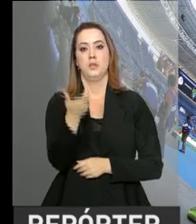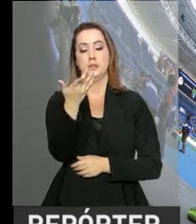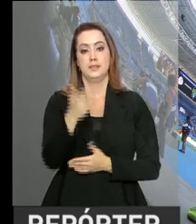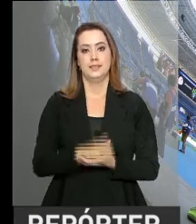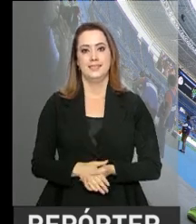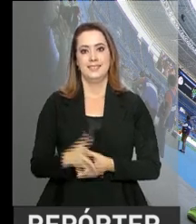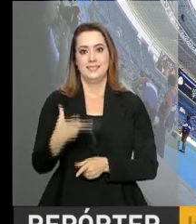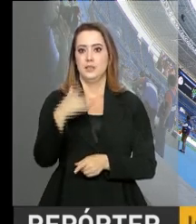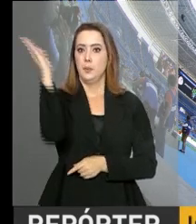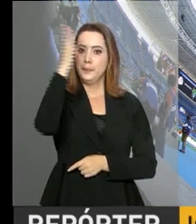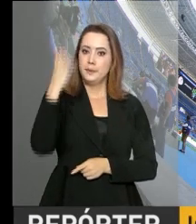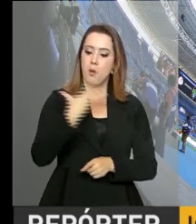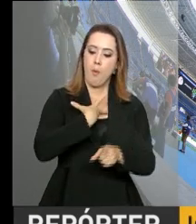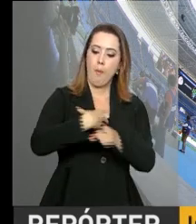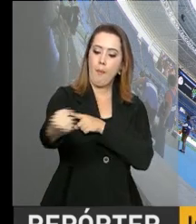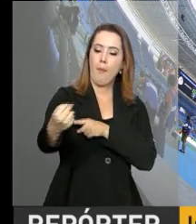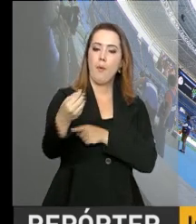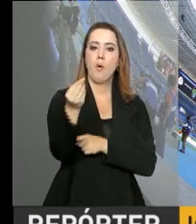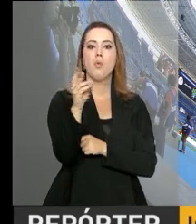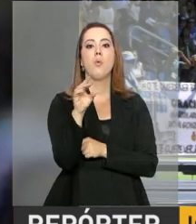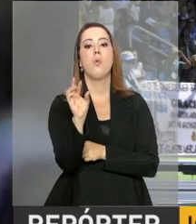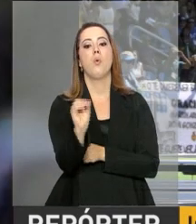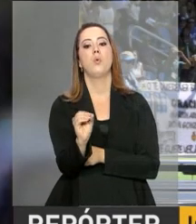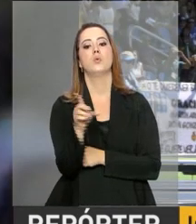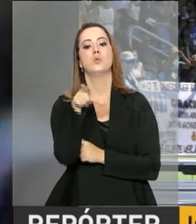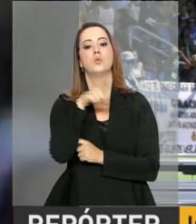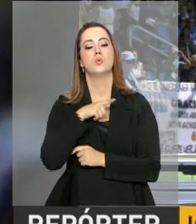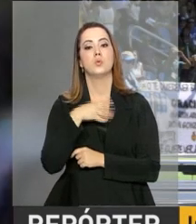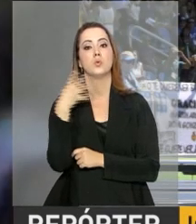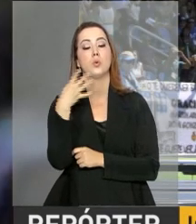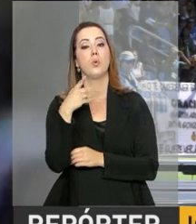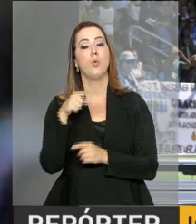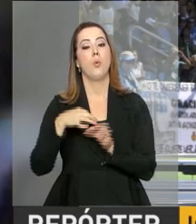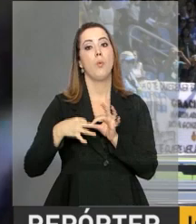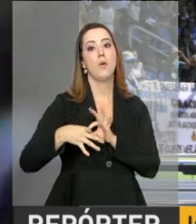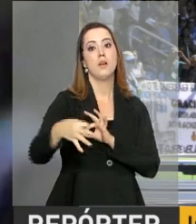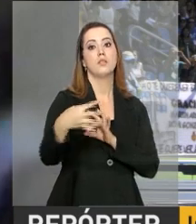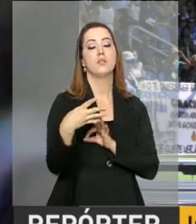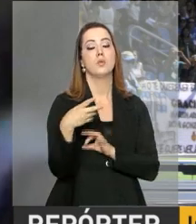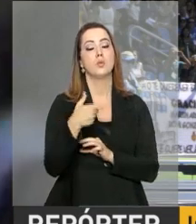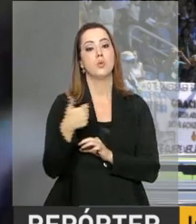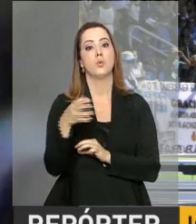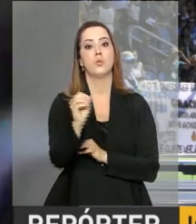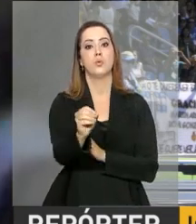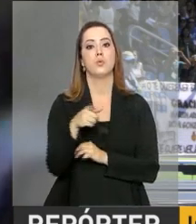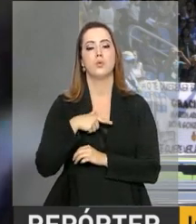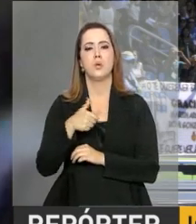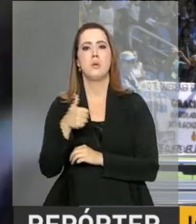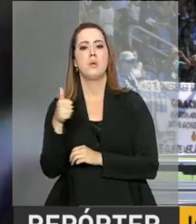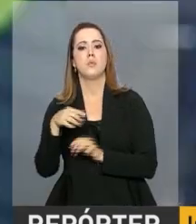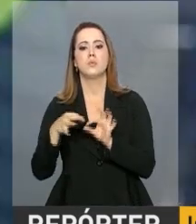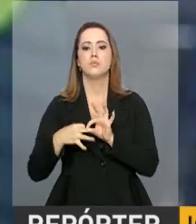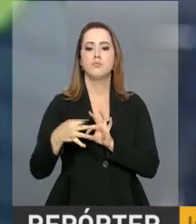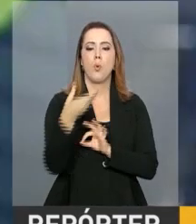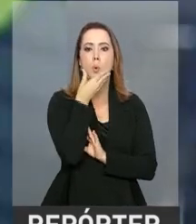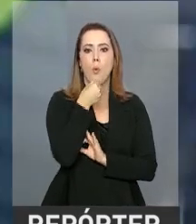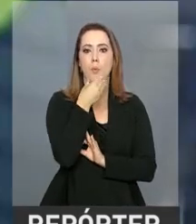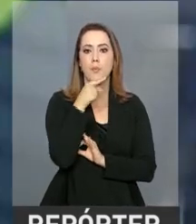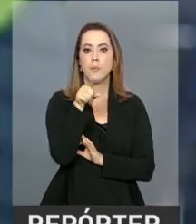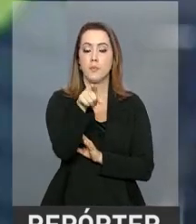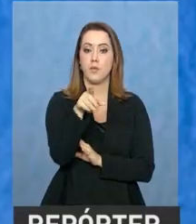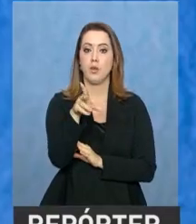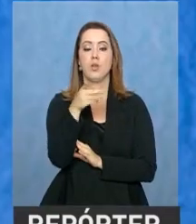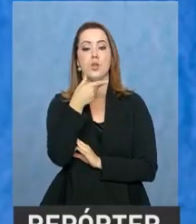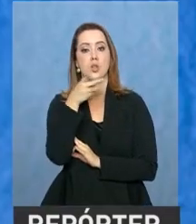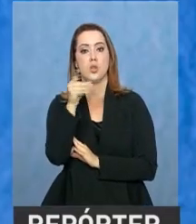Brasil ganhou medalha de ouro no revezamento 4 por 100 metros masculino, classes T11 a T13. Diogo